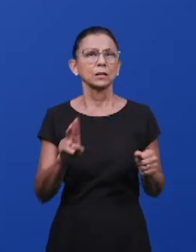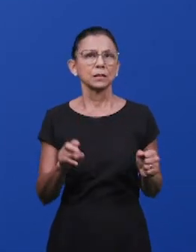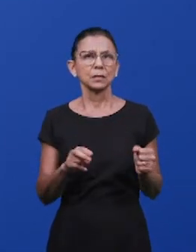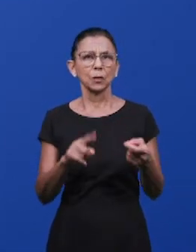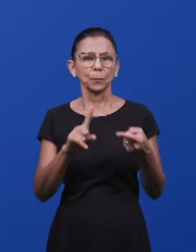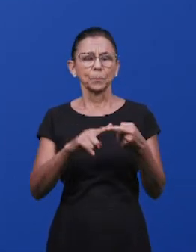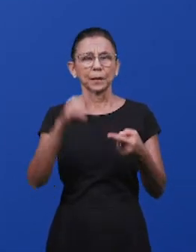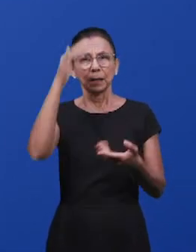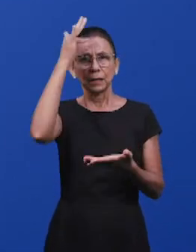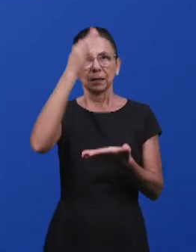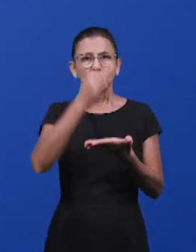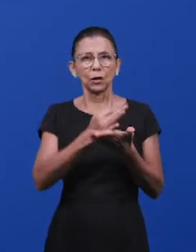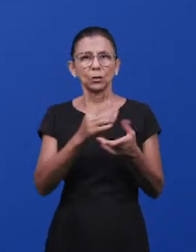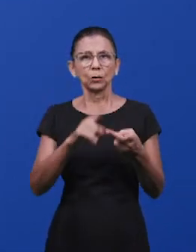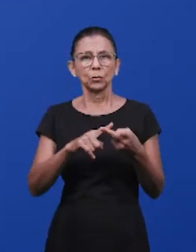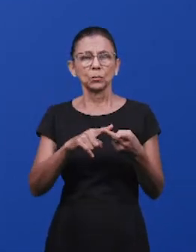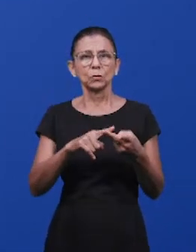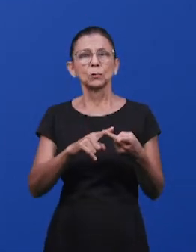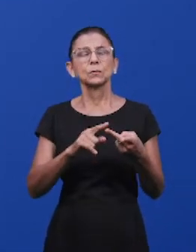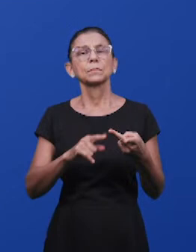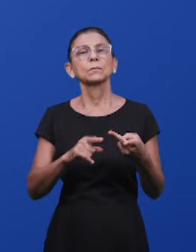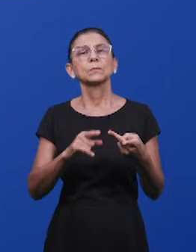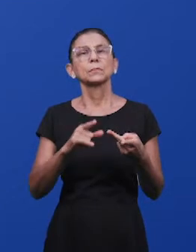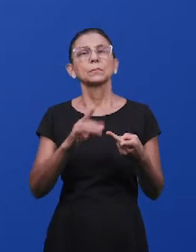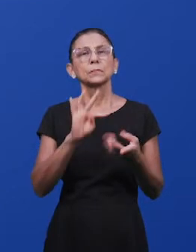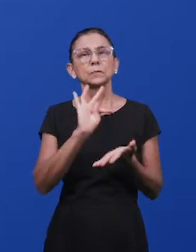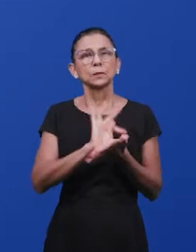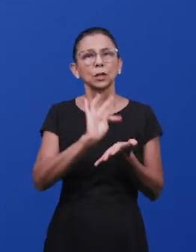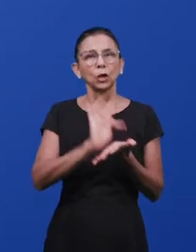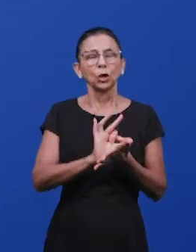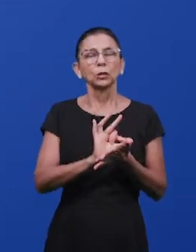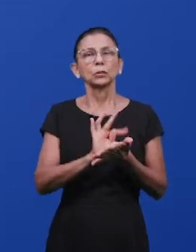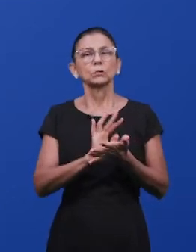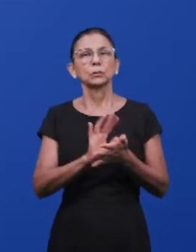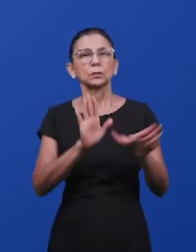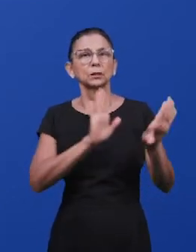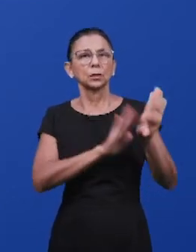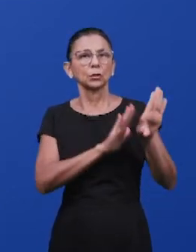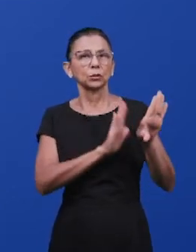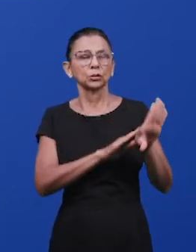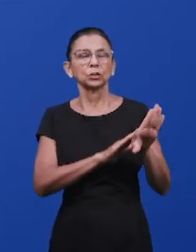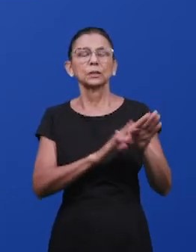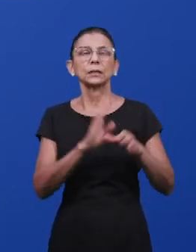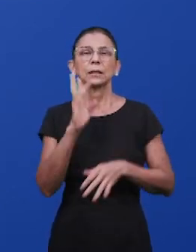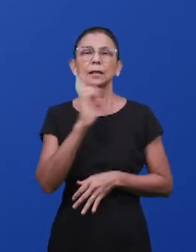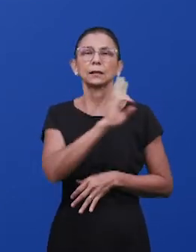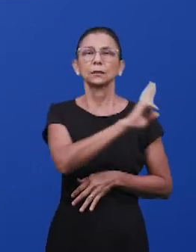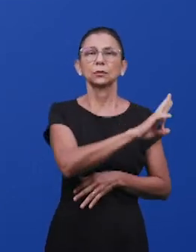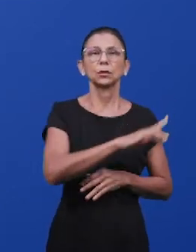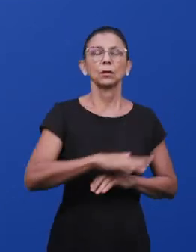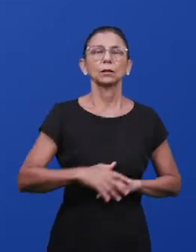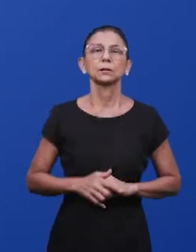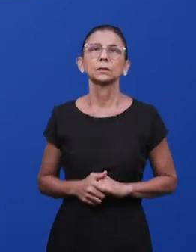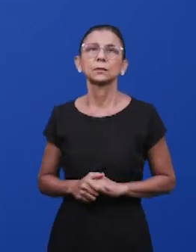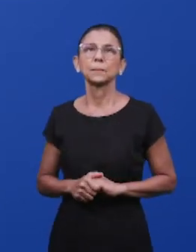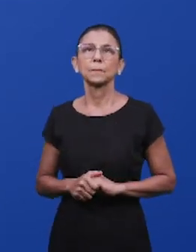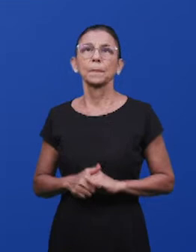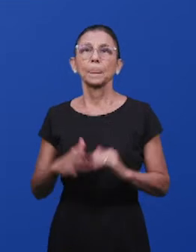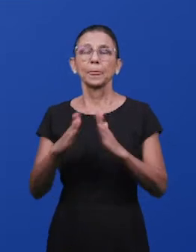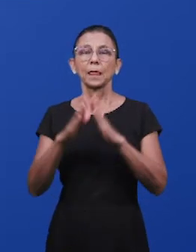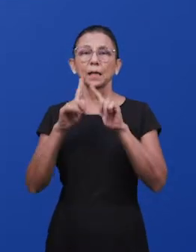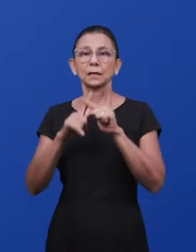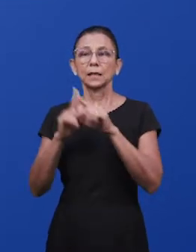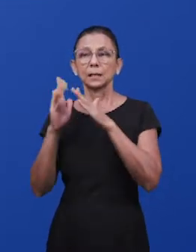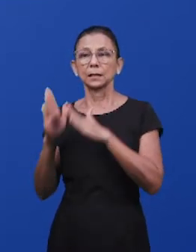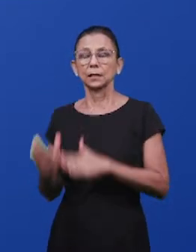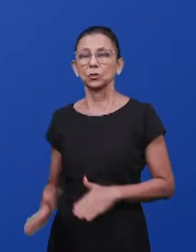filósofos, os ideólogos e os religiosos. A igreja fiel, ela guarda a vinha, e ela é como Nabote, né? Ela não